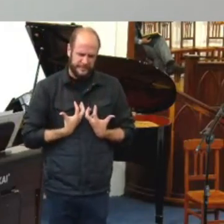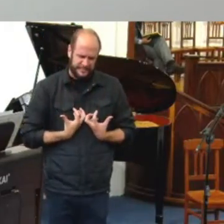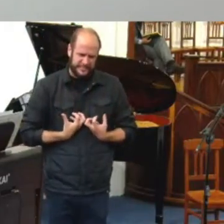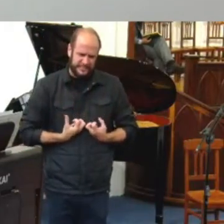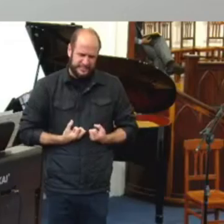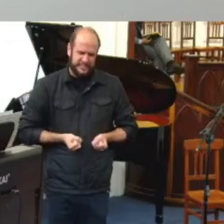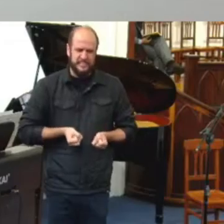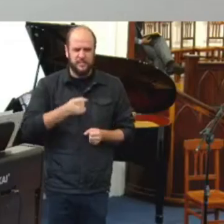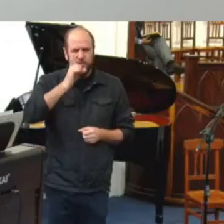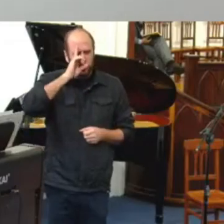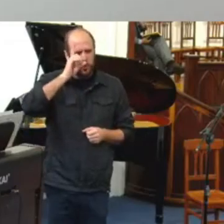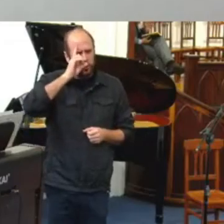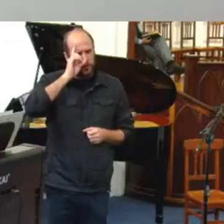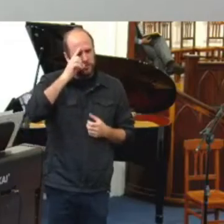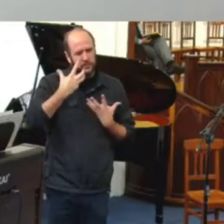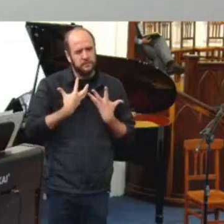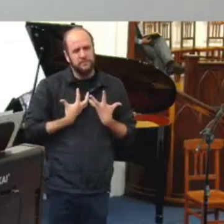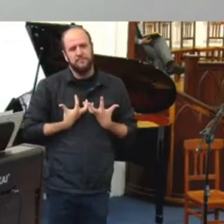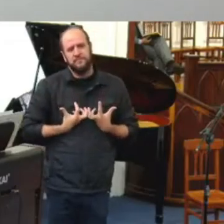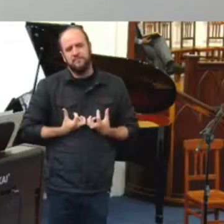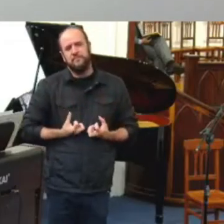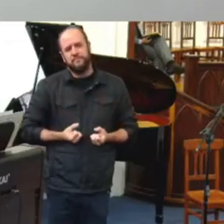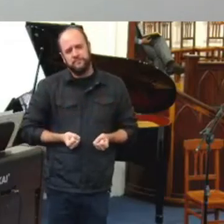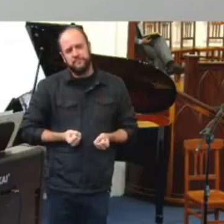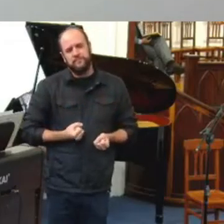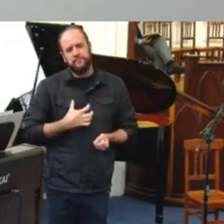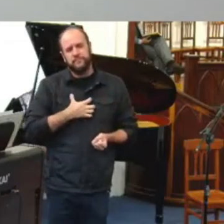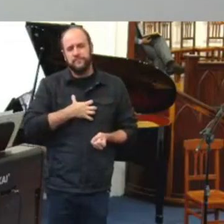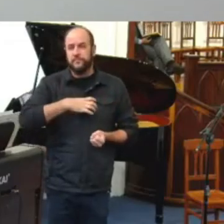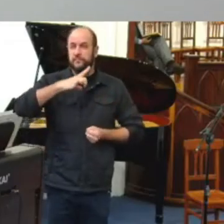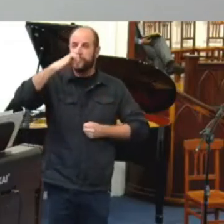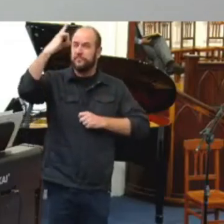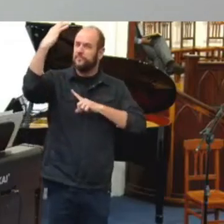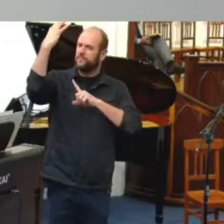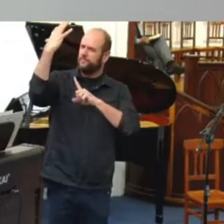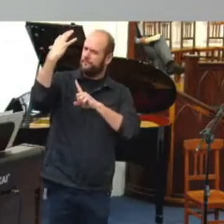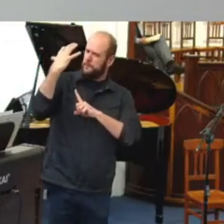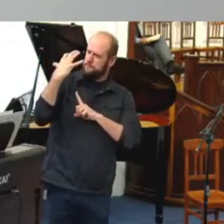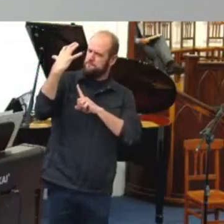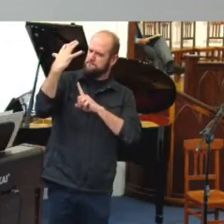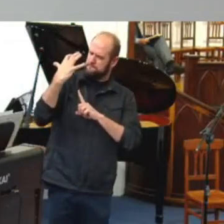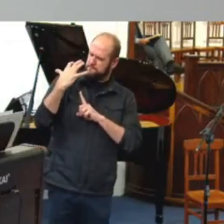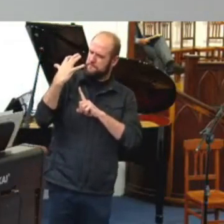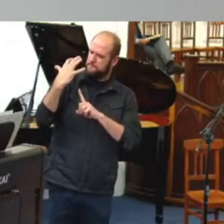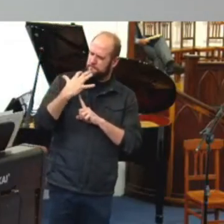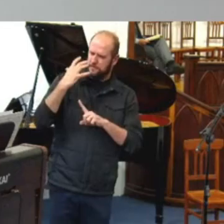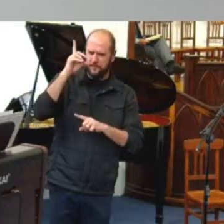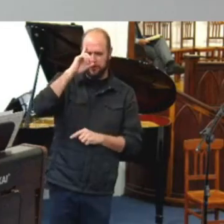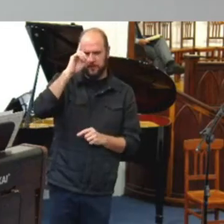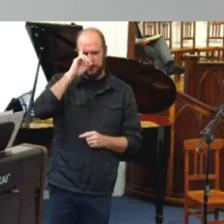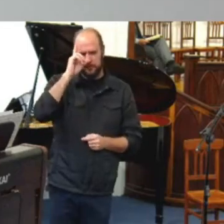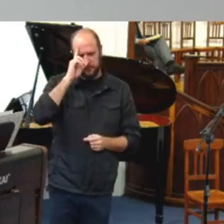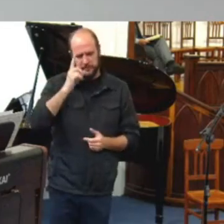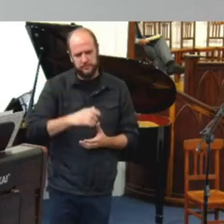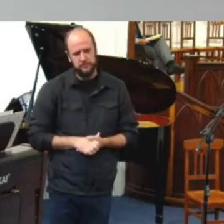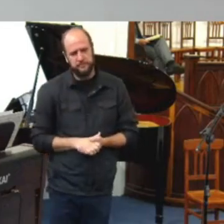gemidos todo dia. E a mão pesada de Deus pesava dia e noite sobre ele.